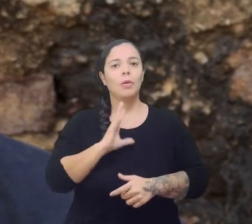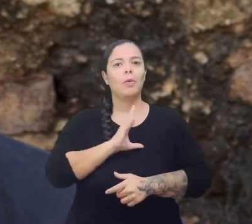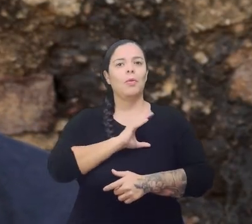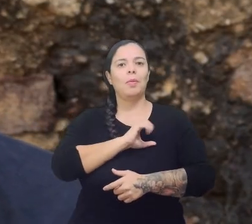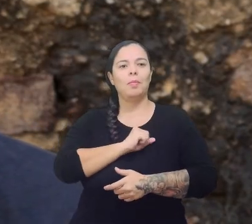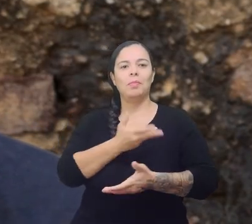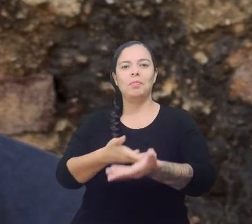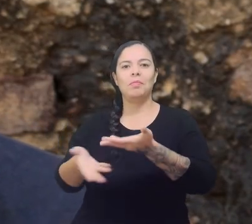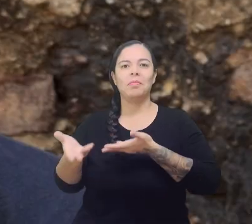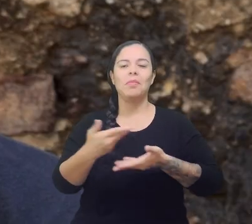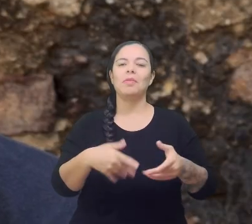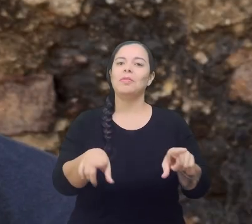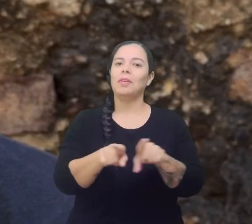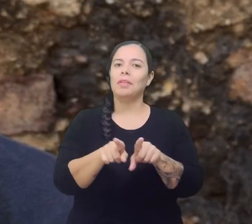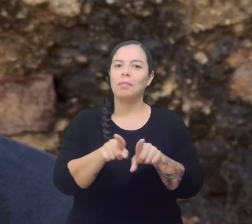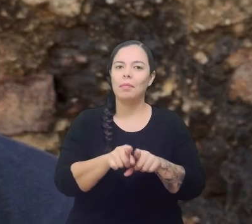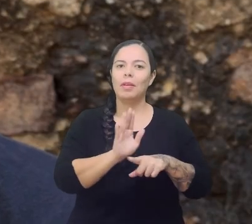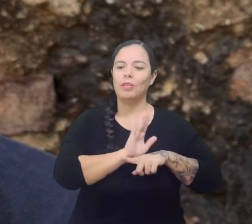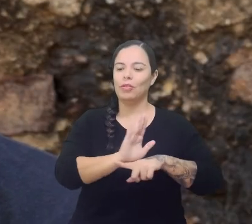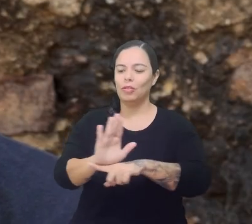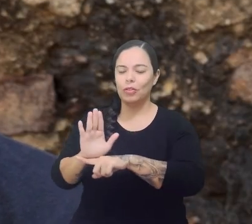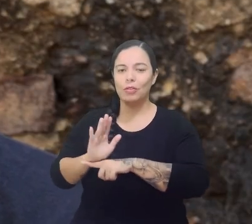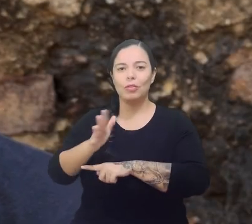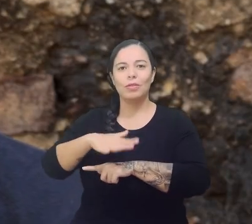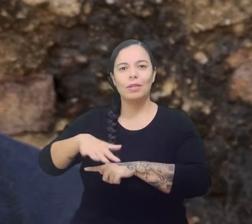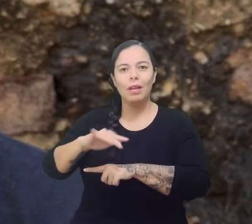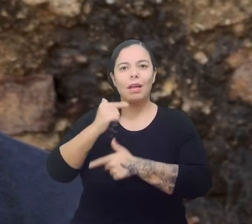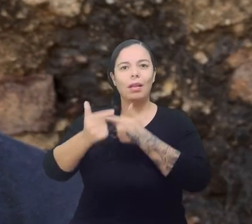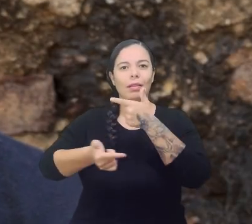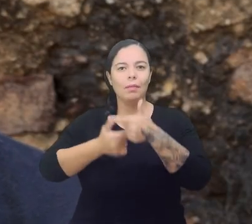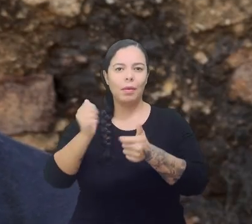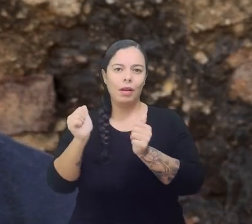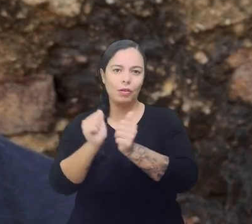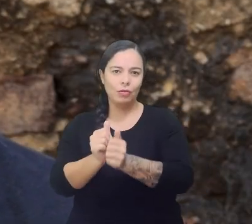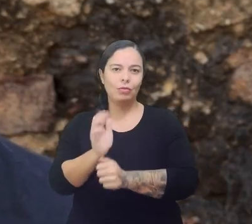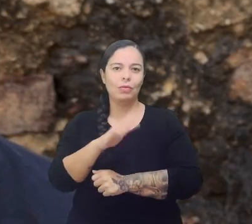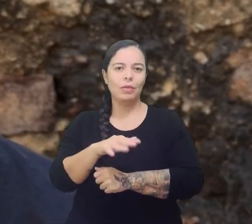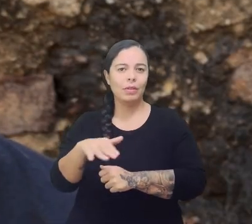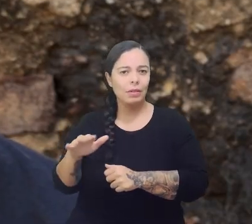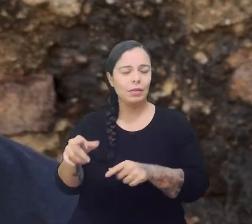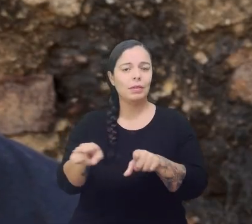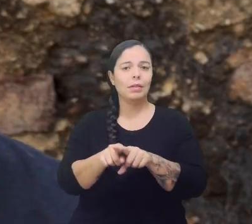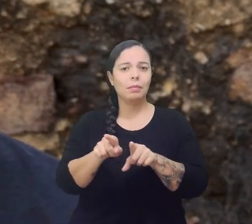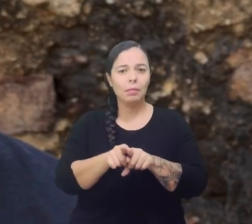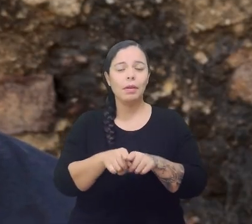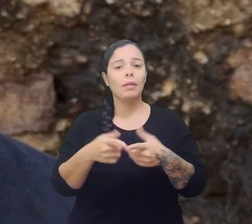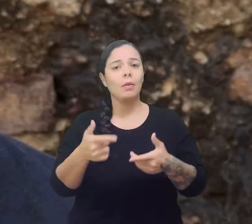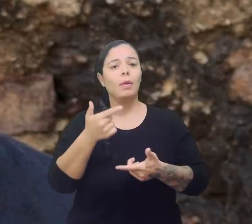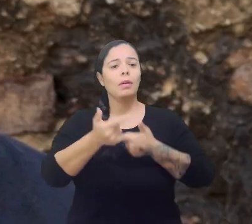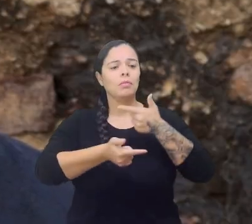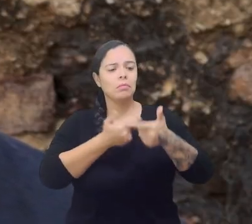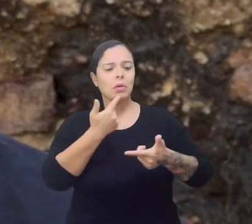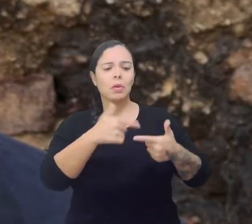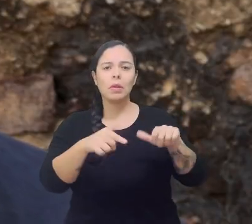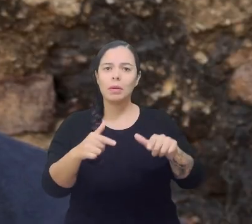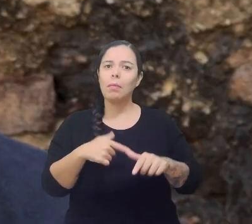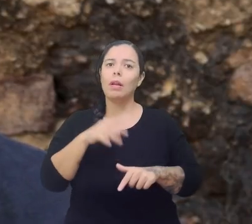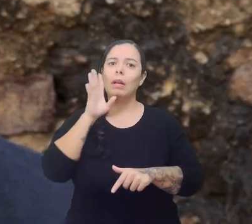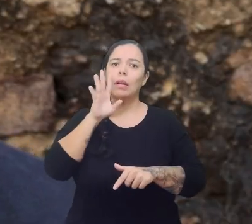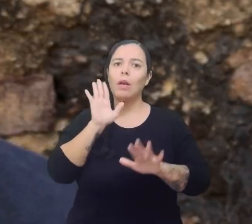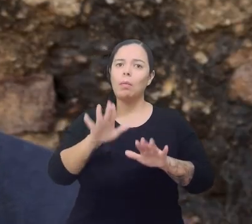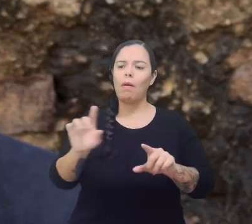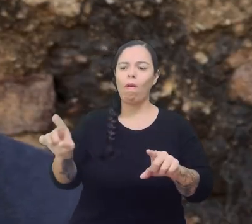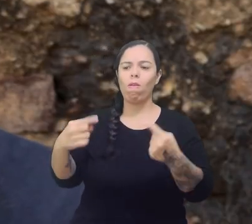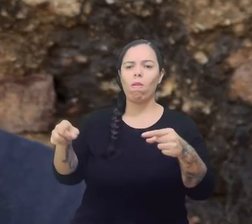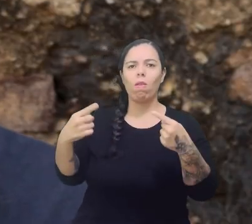lá a trabalhar com as crianças, e, enfim, era um trabalho muito legal que estava sendo ameaçado pela especulação imobiliária, e